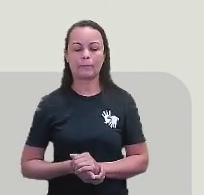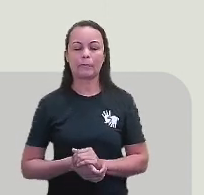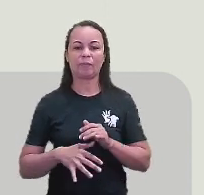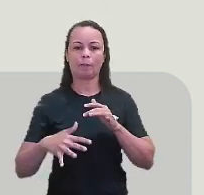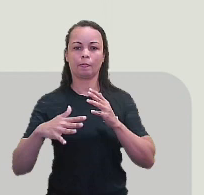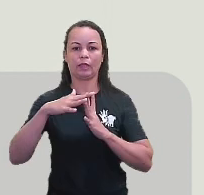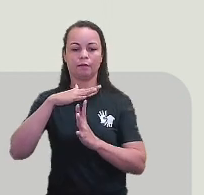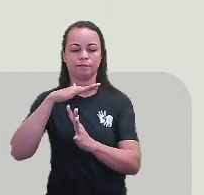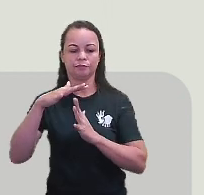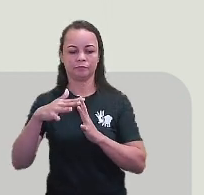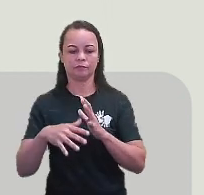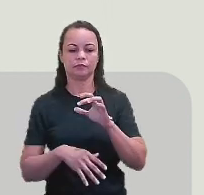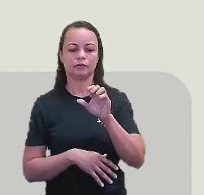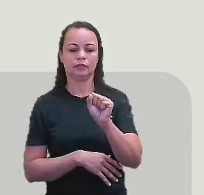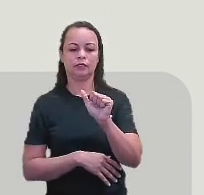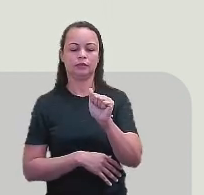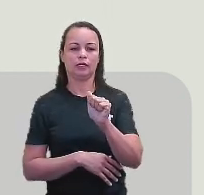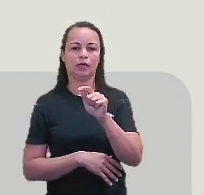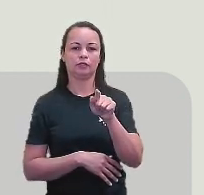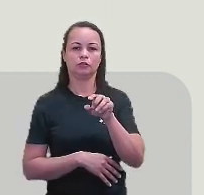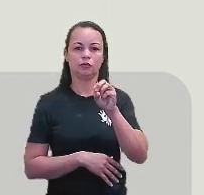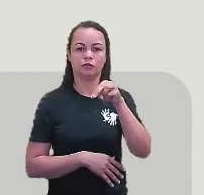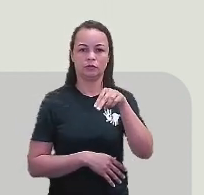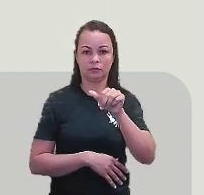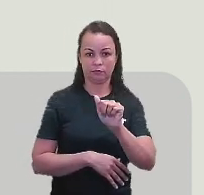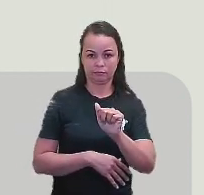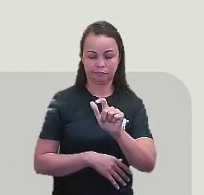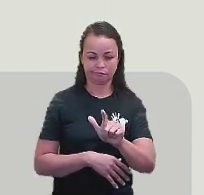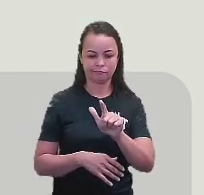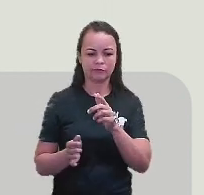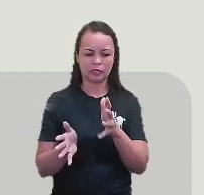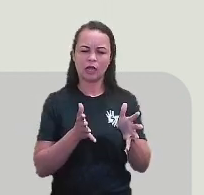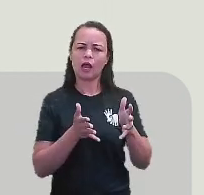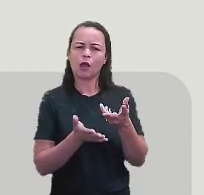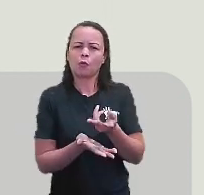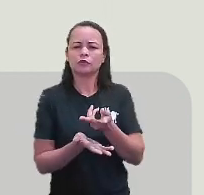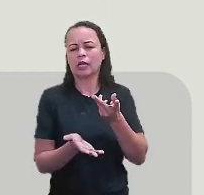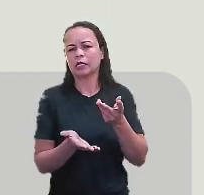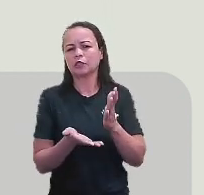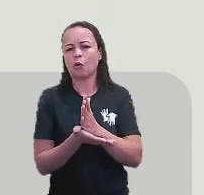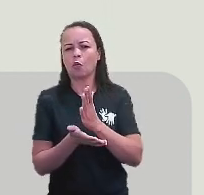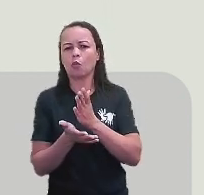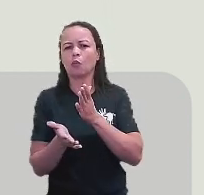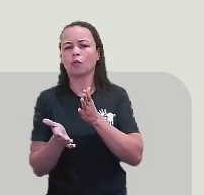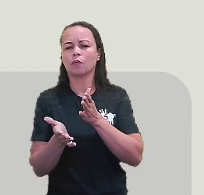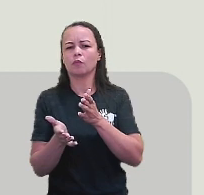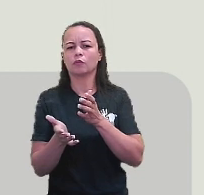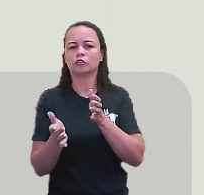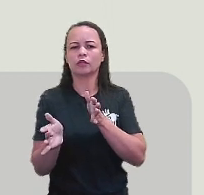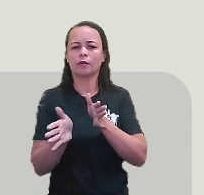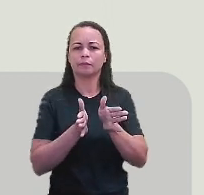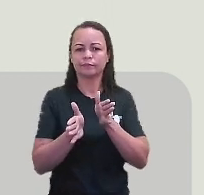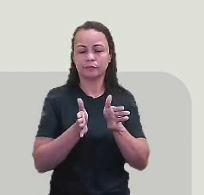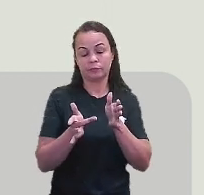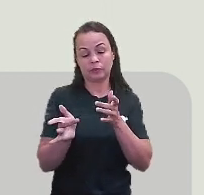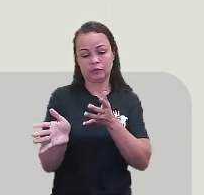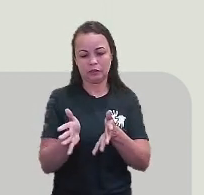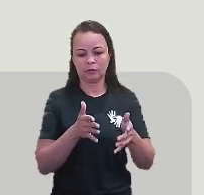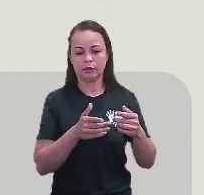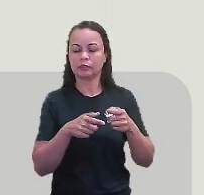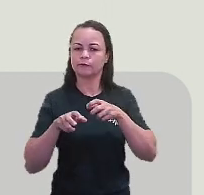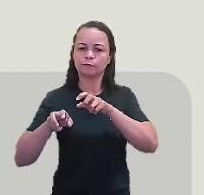Migração saisonal. Ocorre apenas em algumas épocas do ano, como a estação do ano, em épocas de colheitas